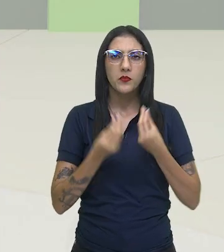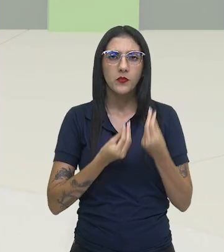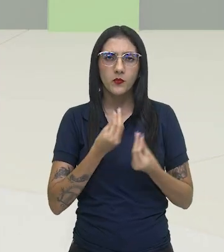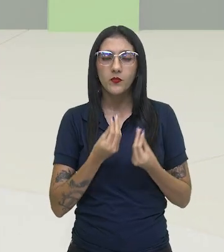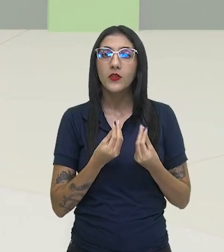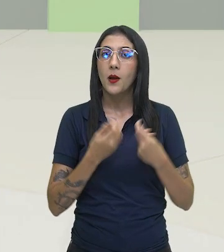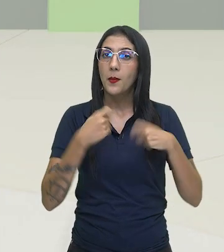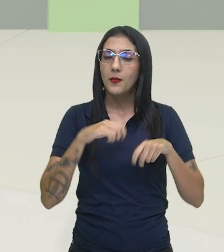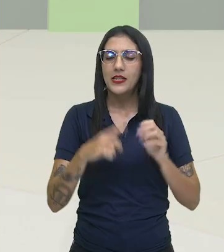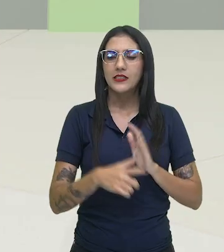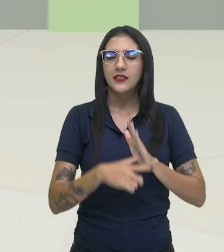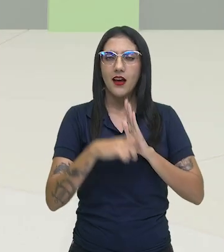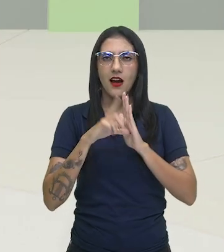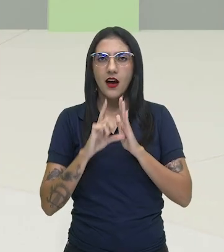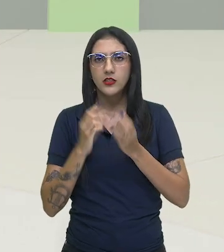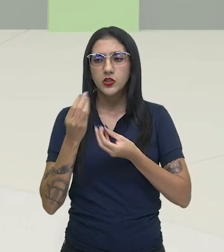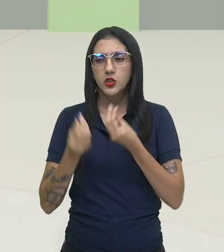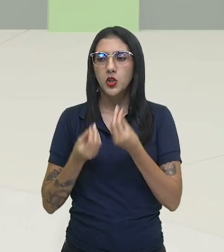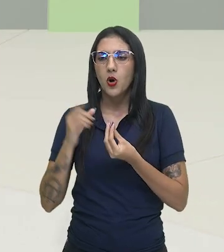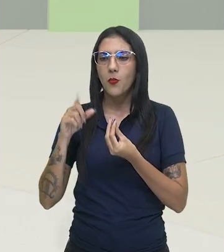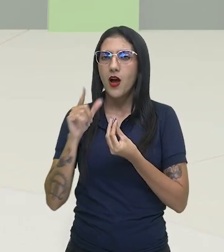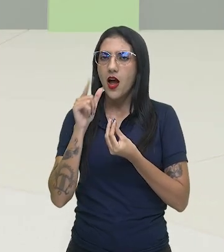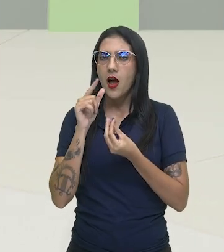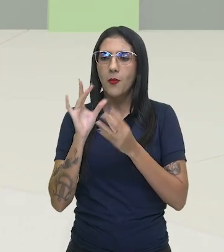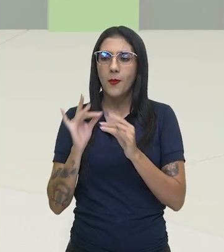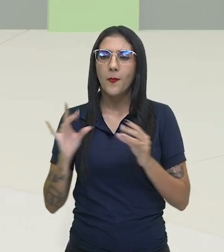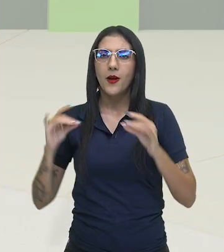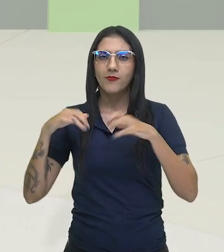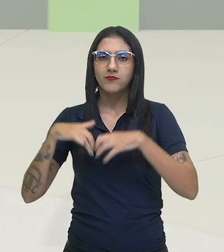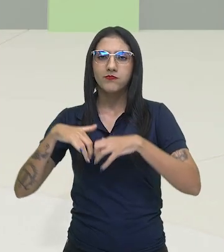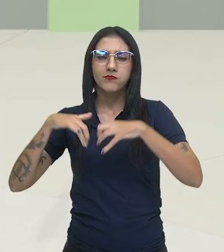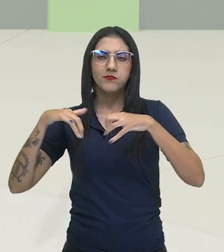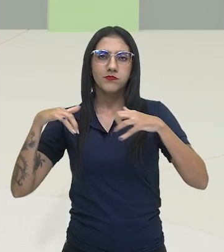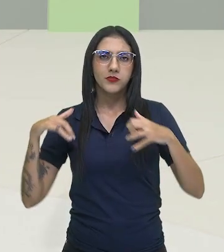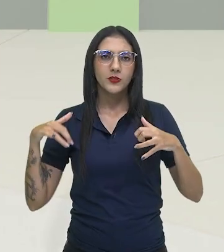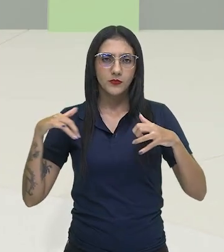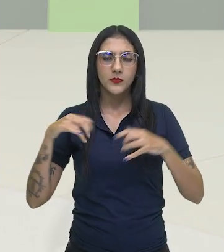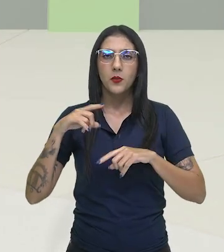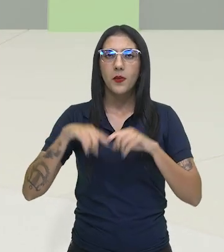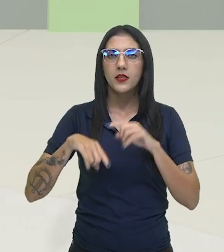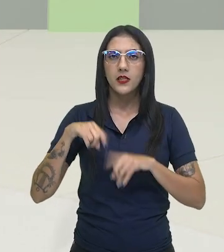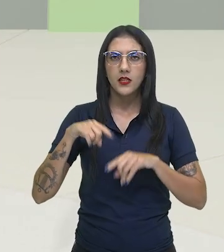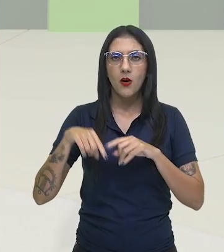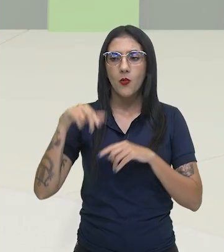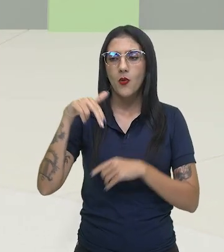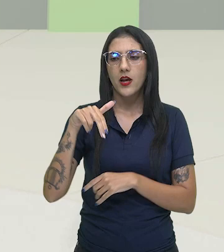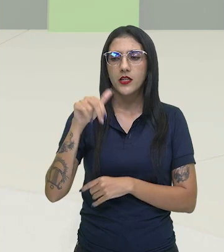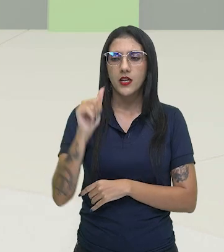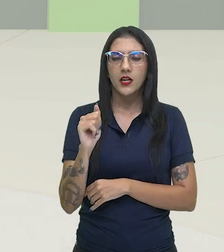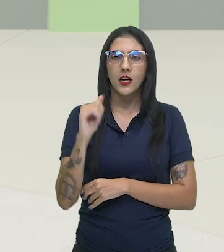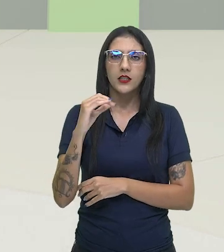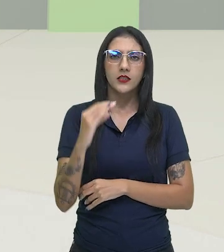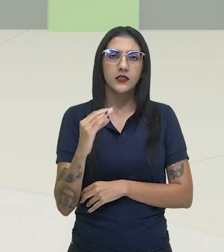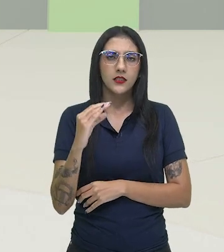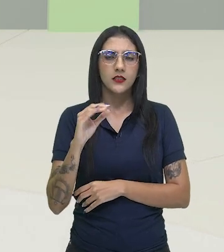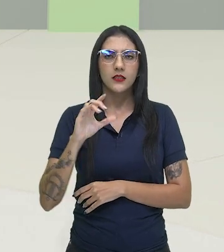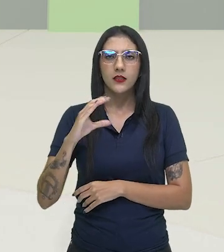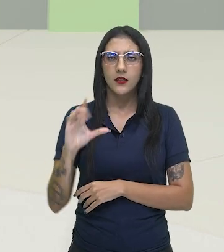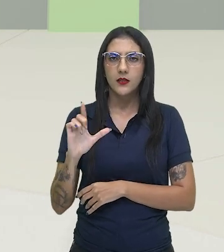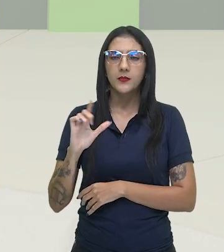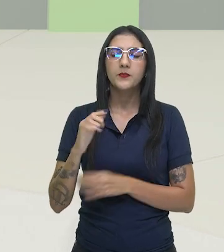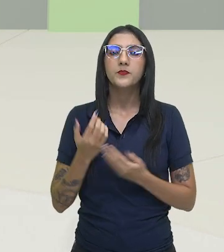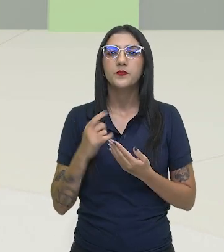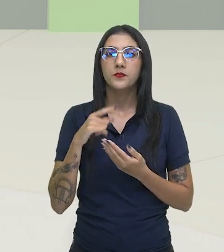haja esse processo de separação da água, né? O cloreto de sódio da água. Então, o processo é